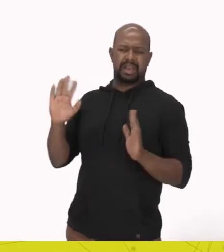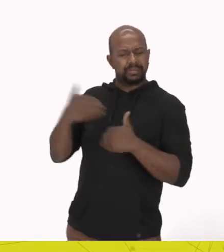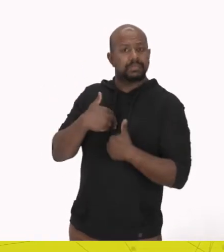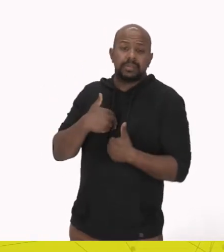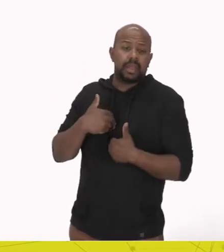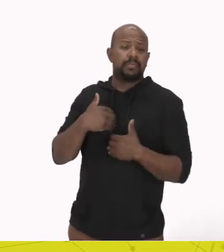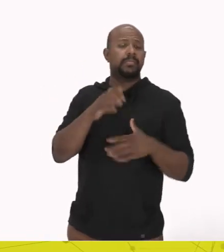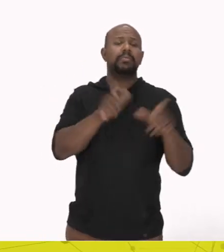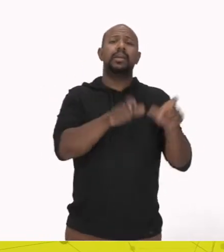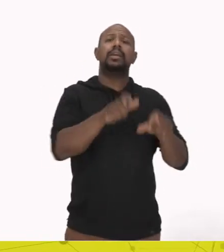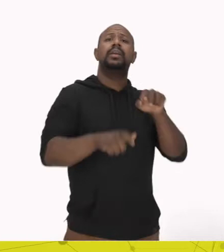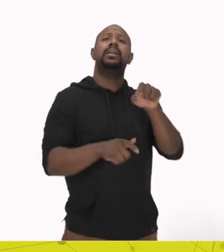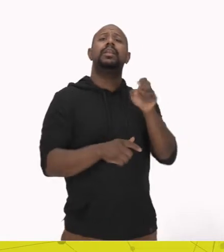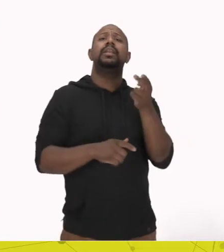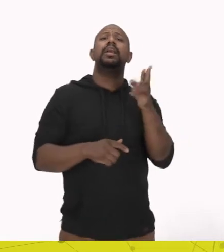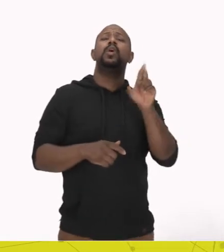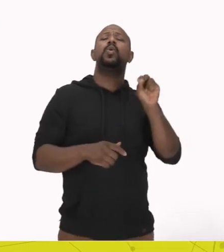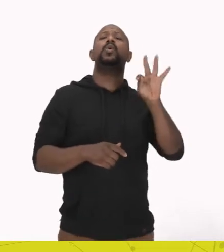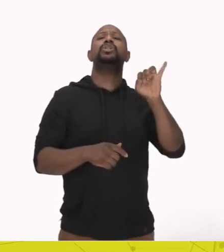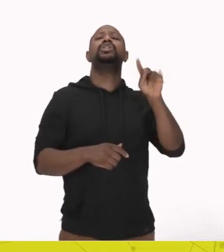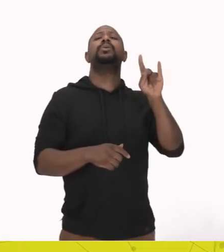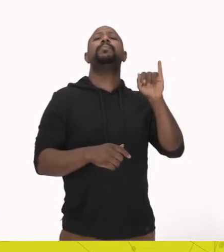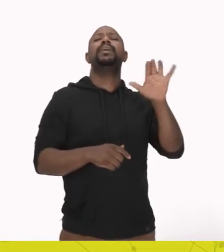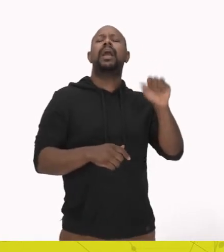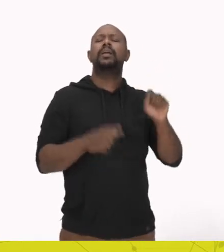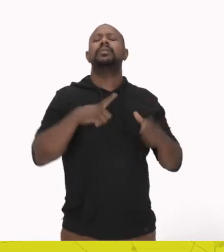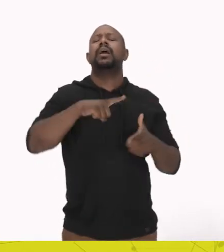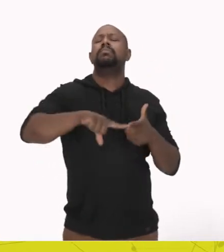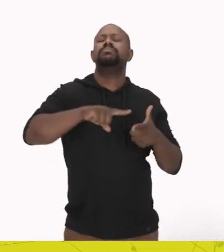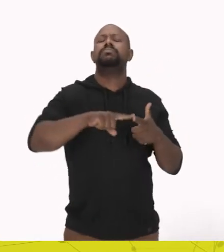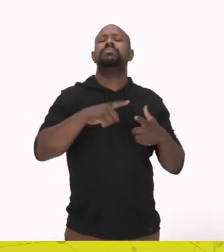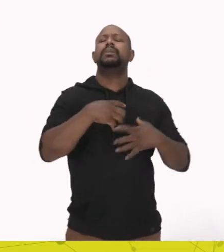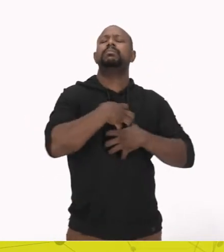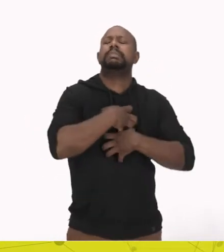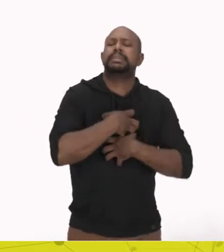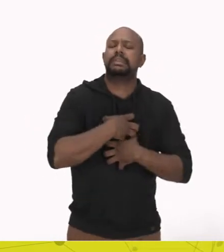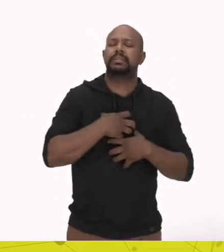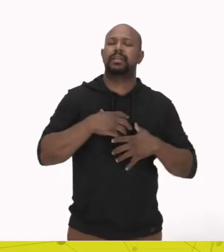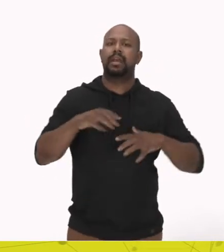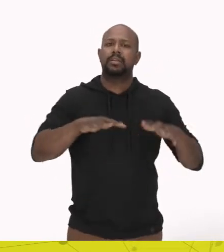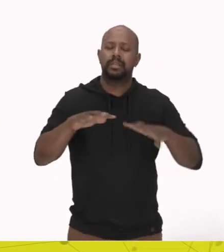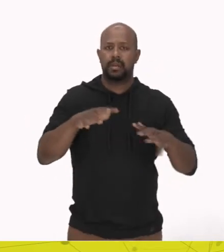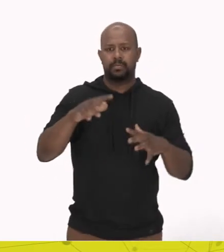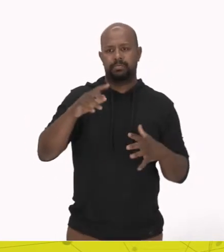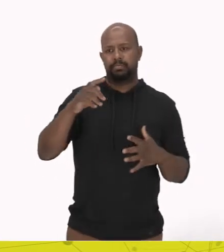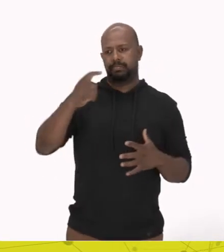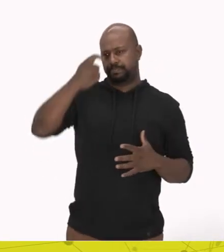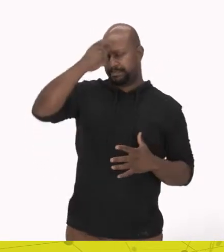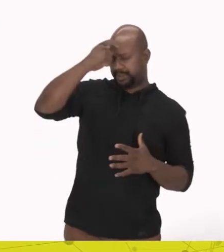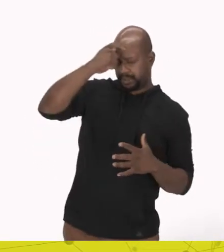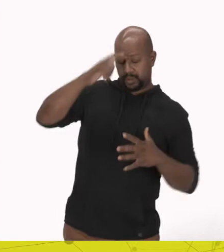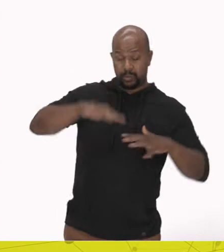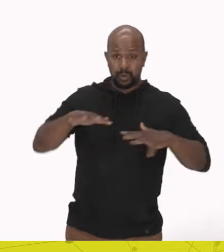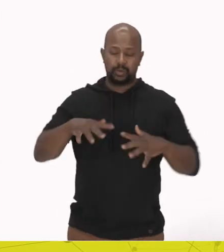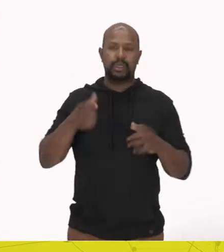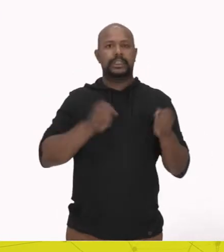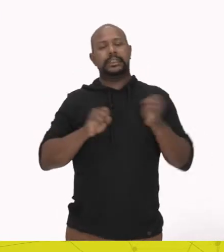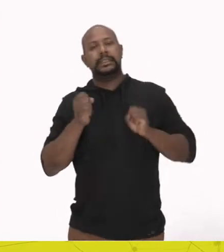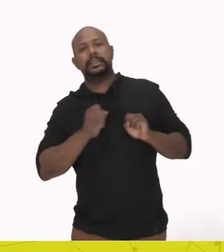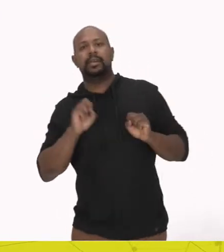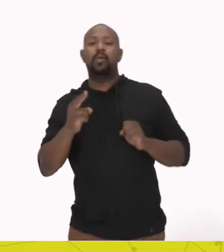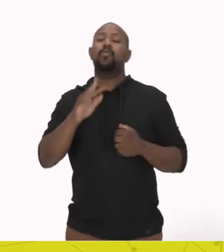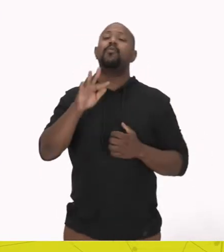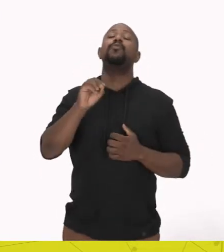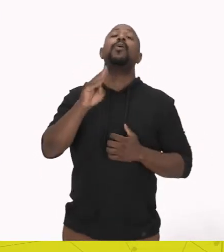pessoas neurotípicas, que lidem com questões de ordem sensorial, agitação psicomotora,